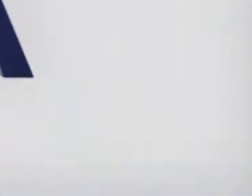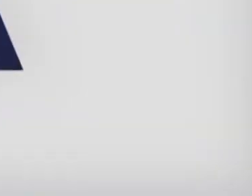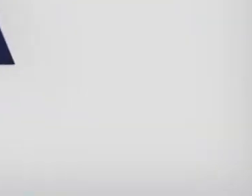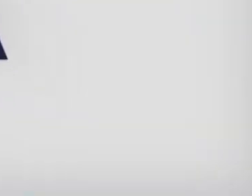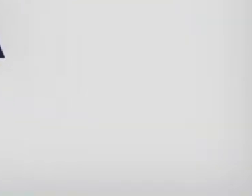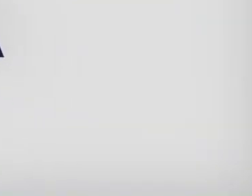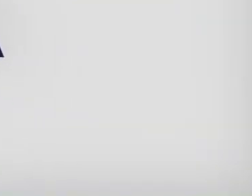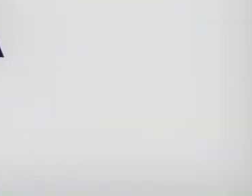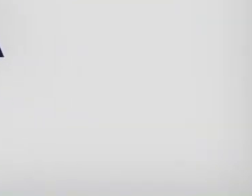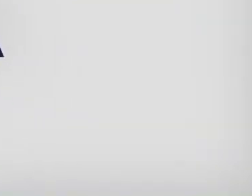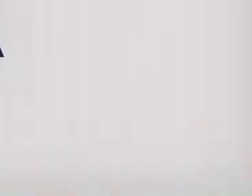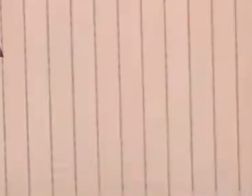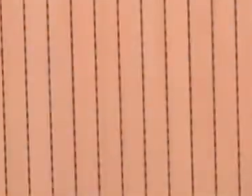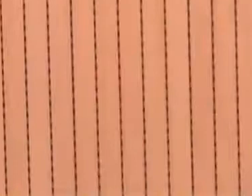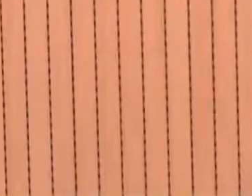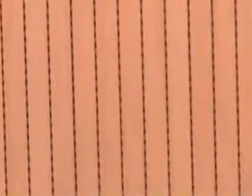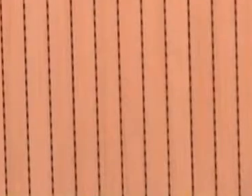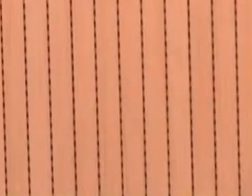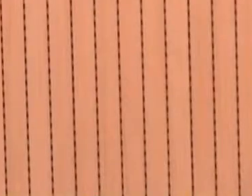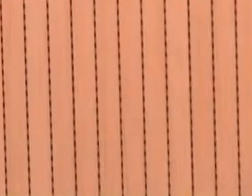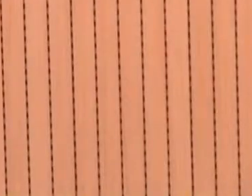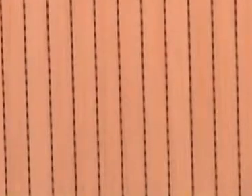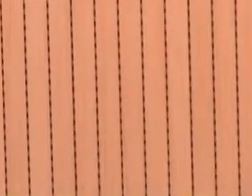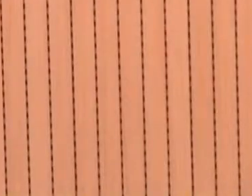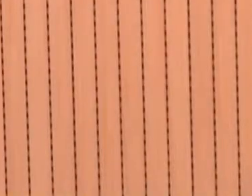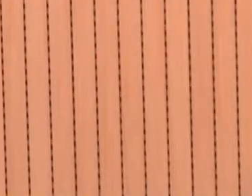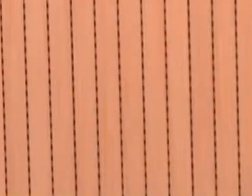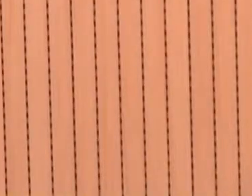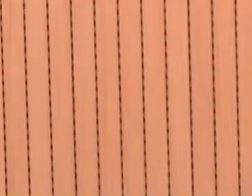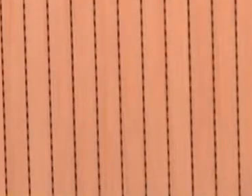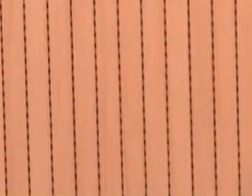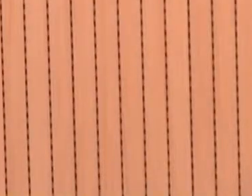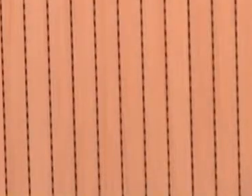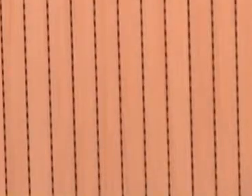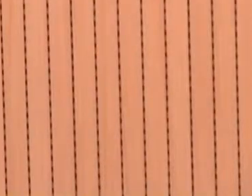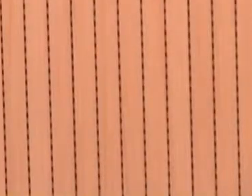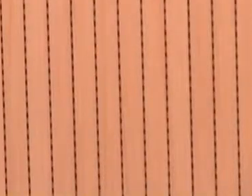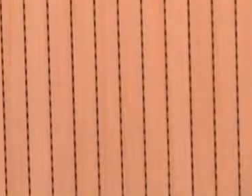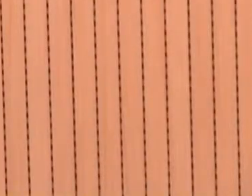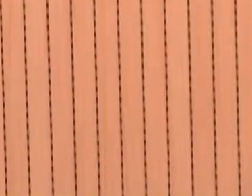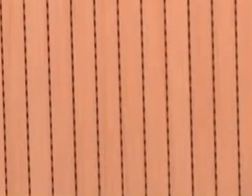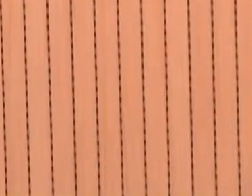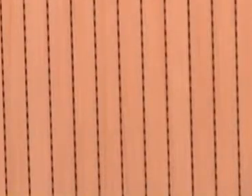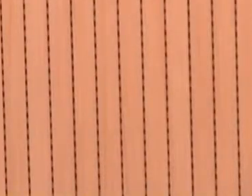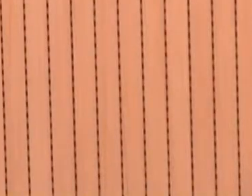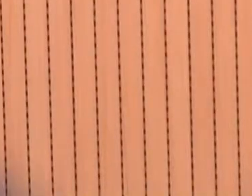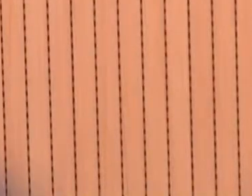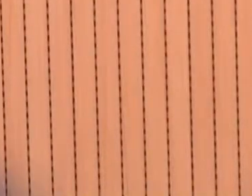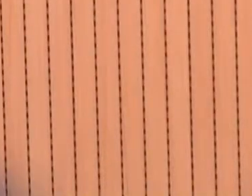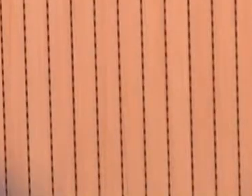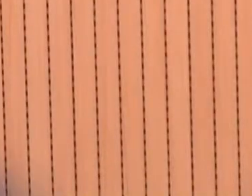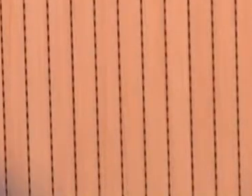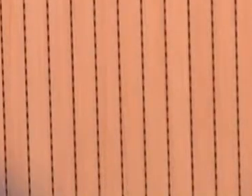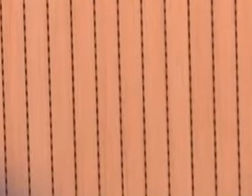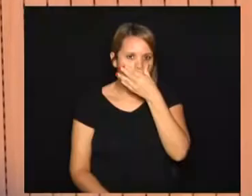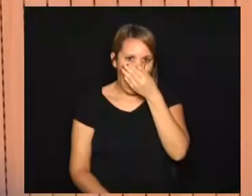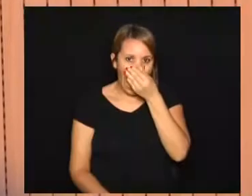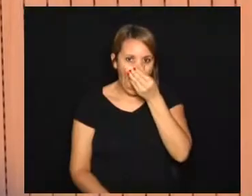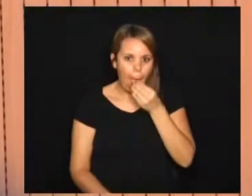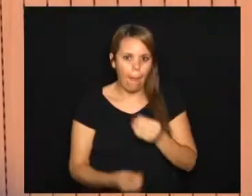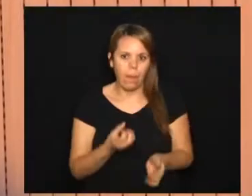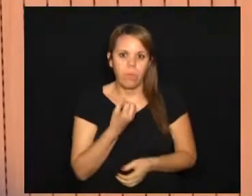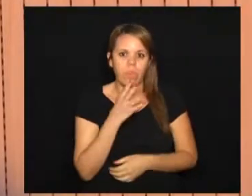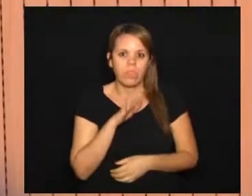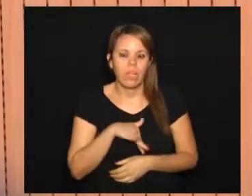TV Câmara, Campinas. Olá, boa tarde. A Comissão das Pessoas com Deficiência ou